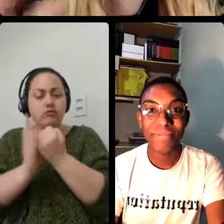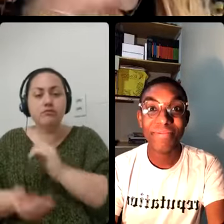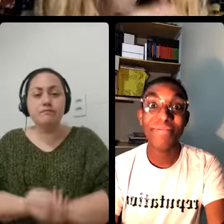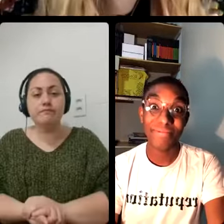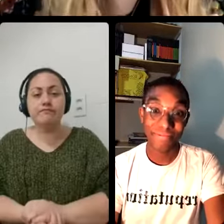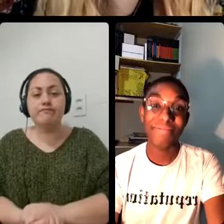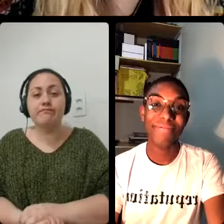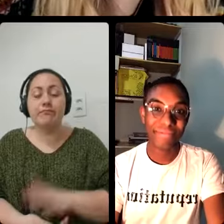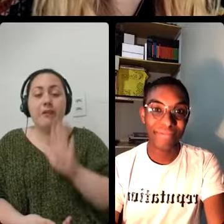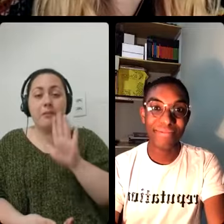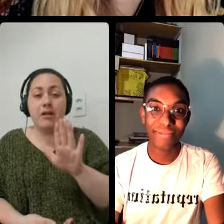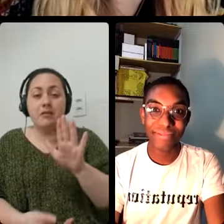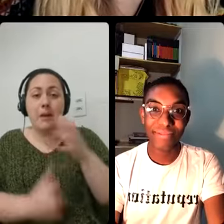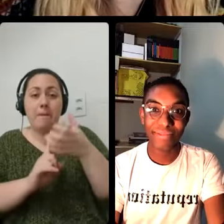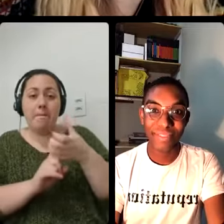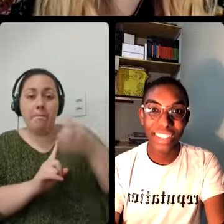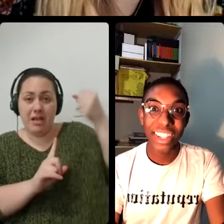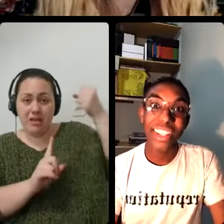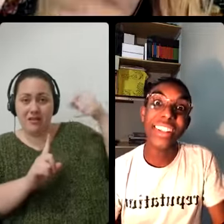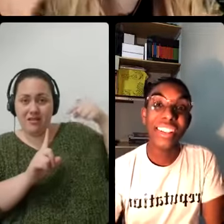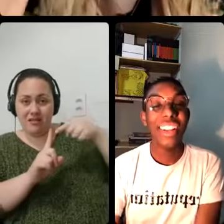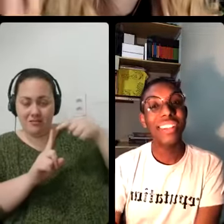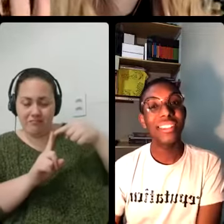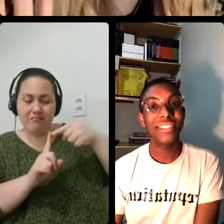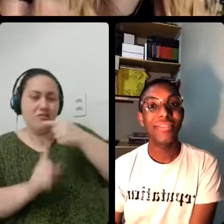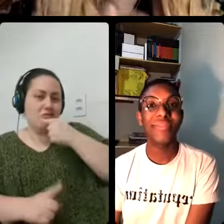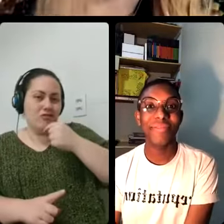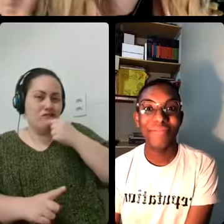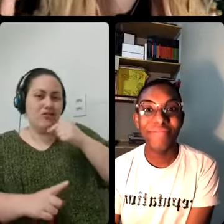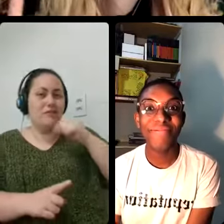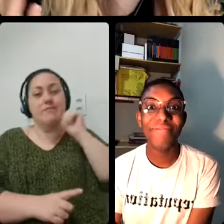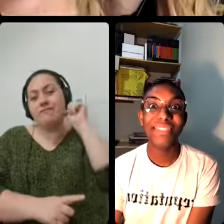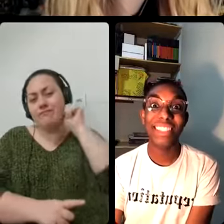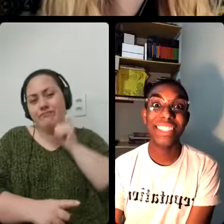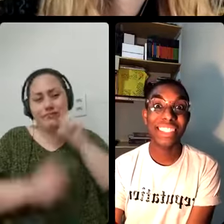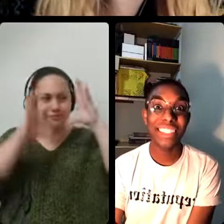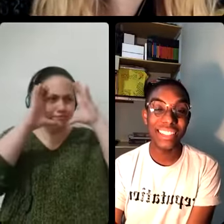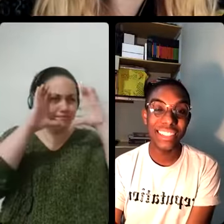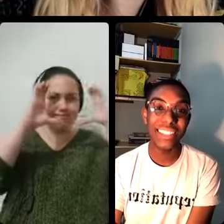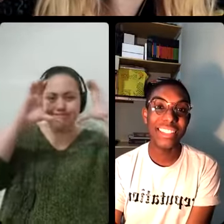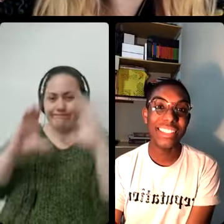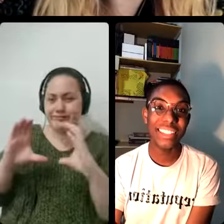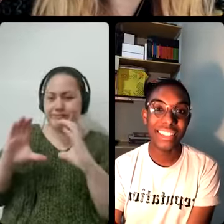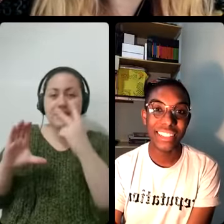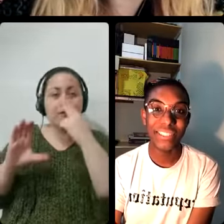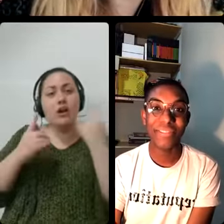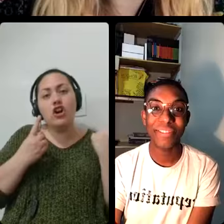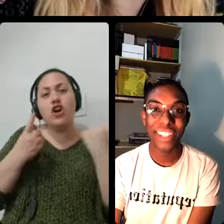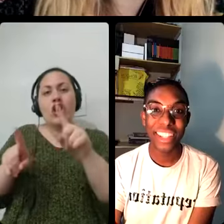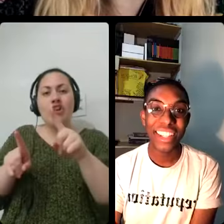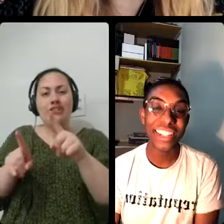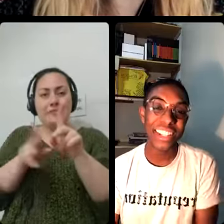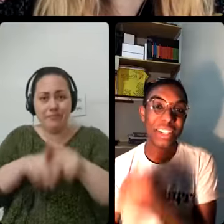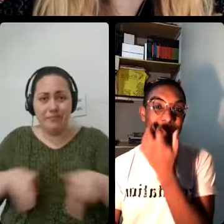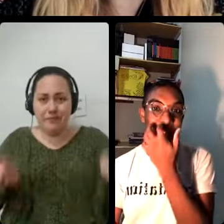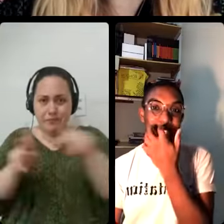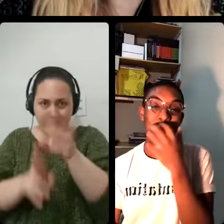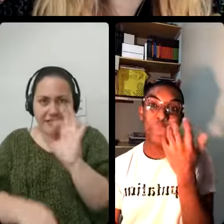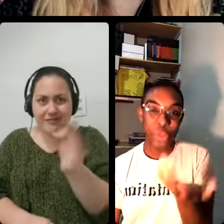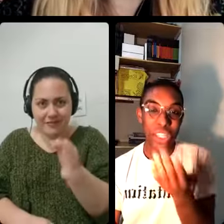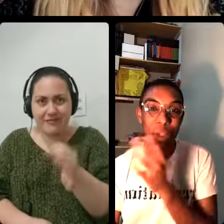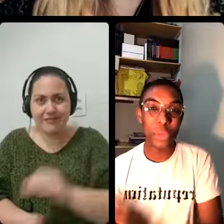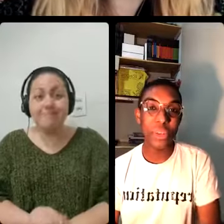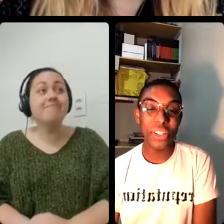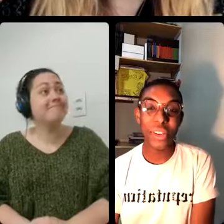praça foi um tipo de agressão a isso, né? Essa Claro. crença que a população tinha, né?